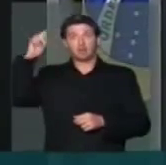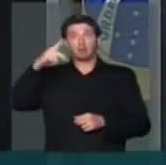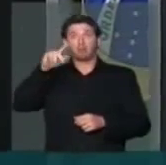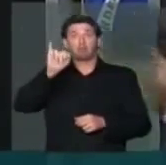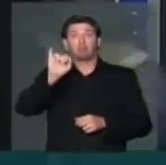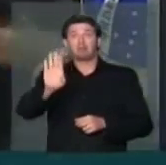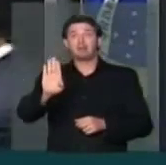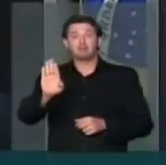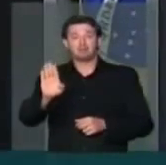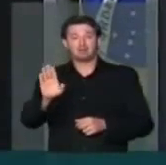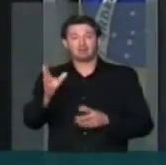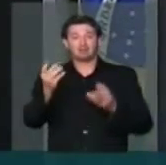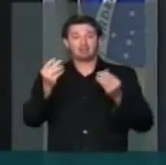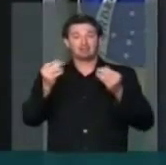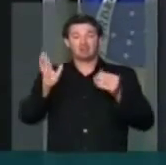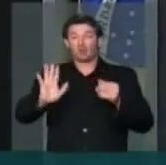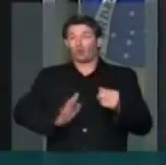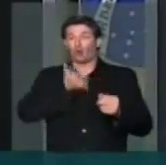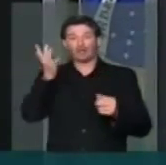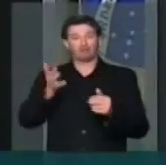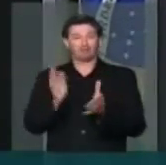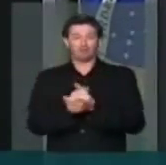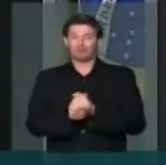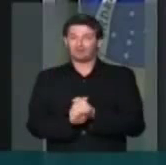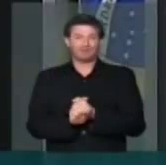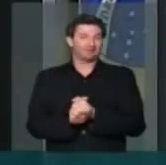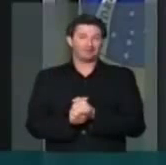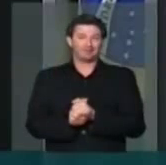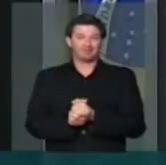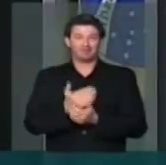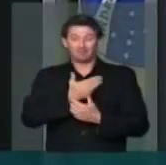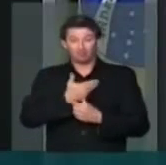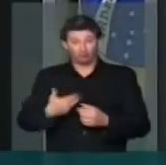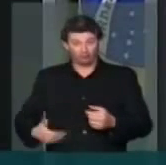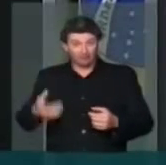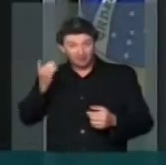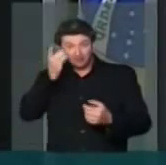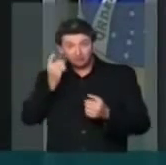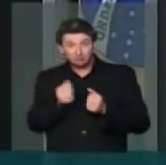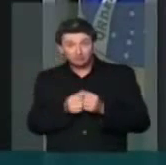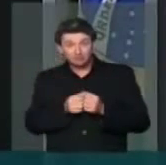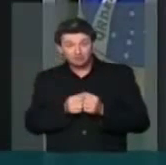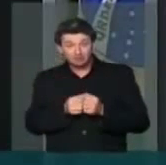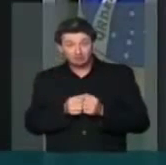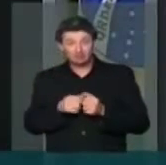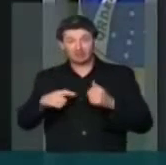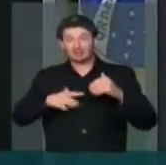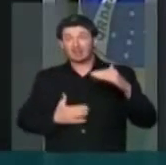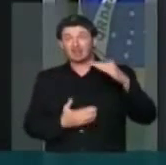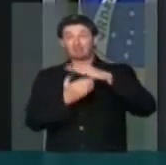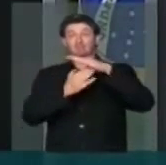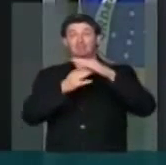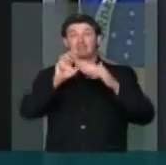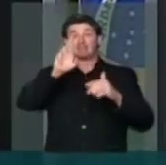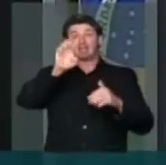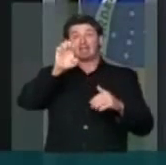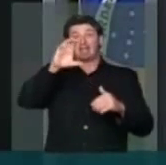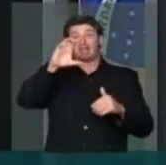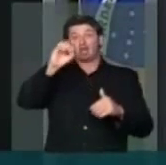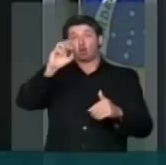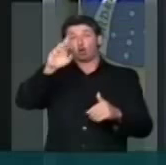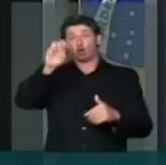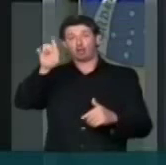PIB tão desastrosa. O governo Dilma bate o recorde